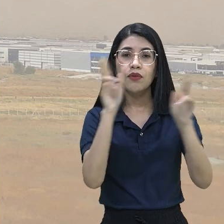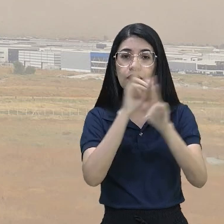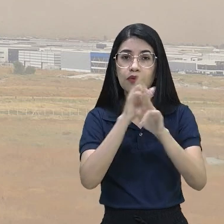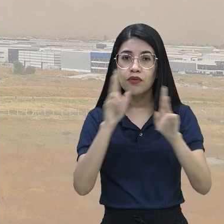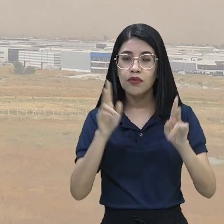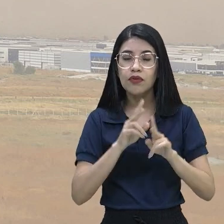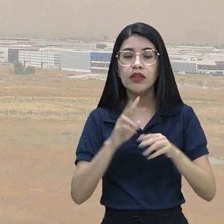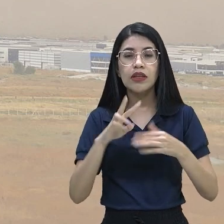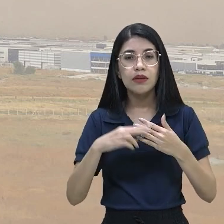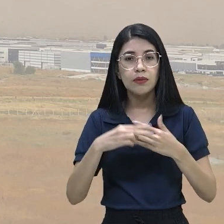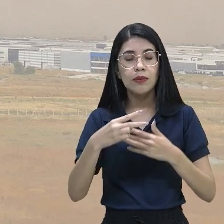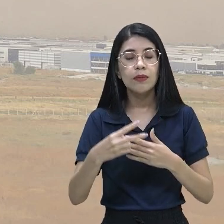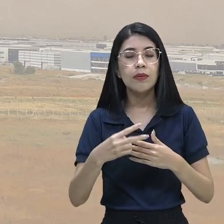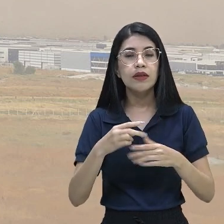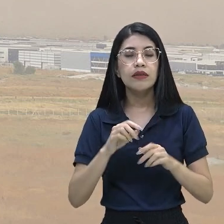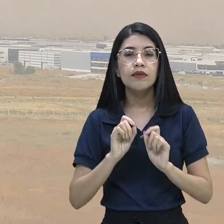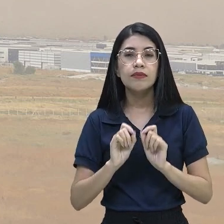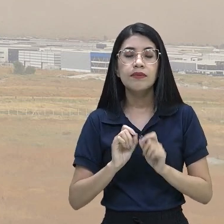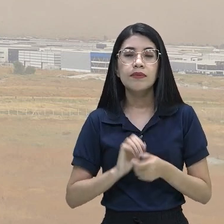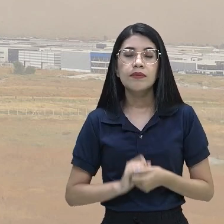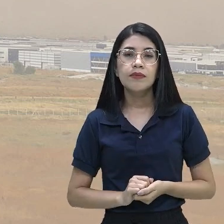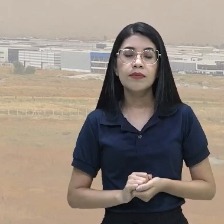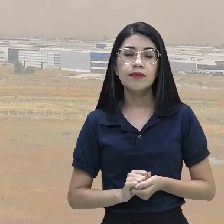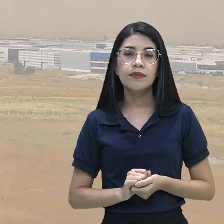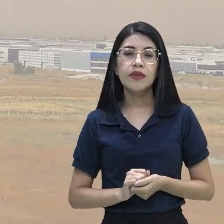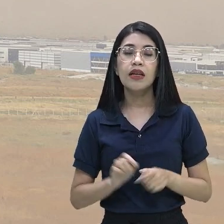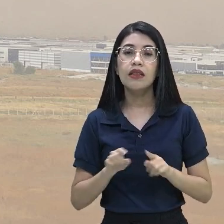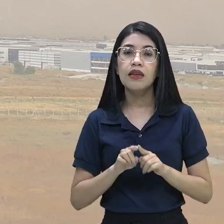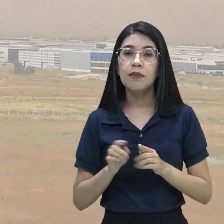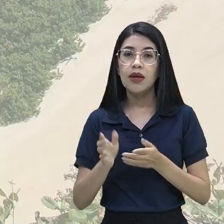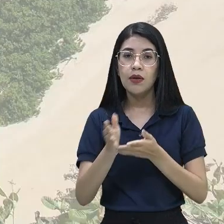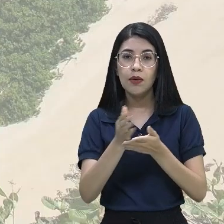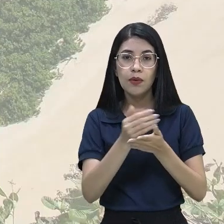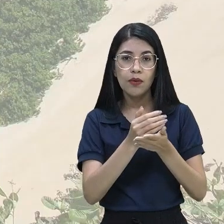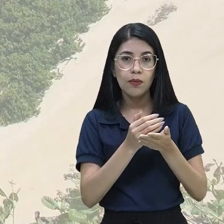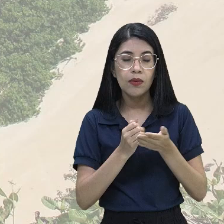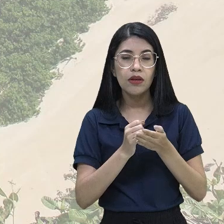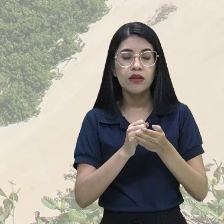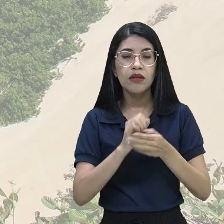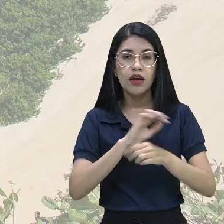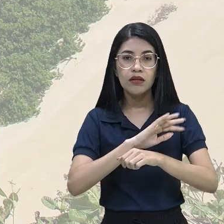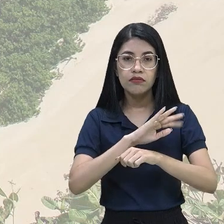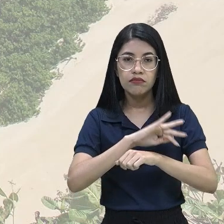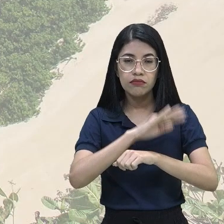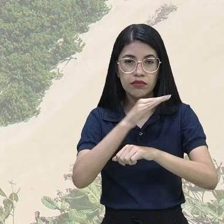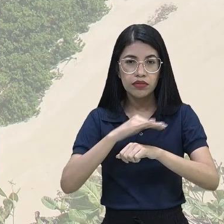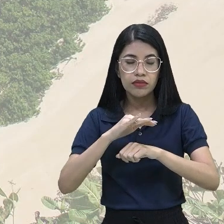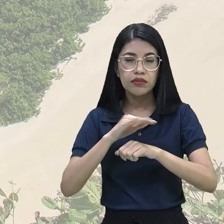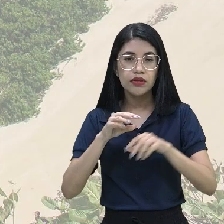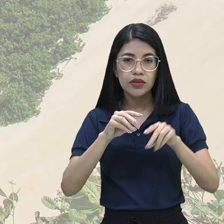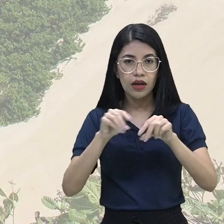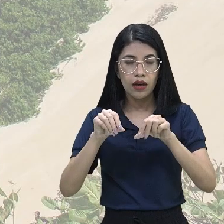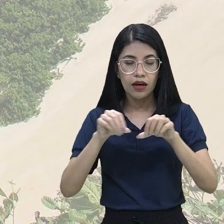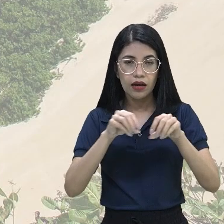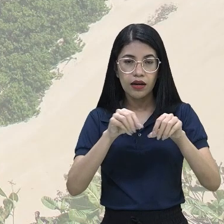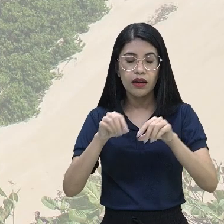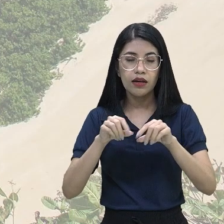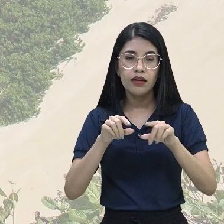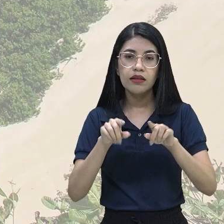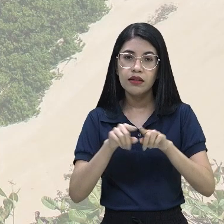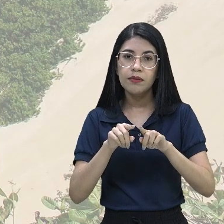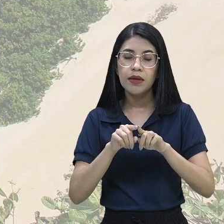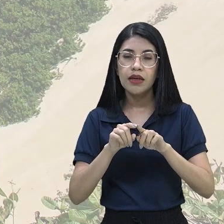de erosão eólica. Temos o acúmulo de areia, né? Também aí por esse processo de erosão